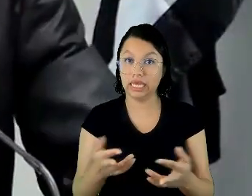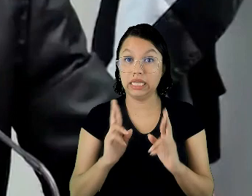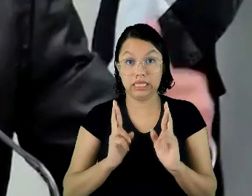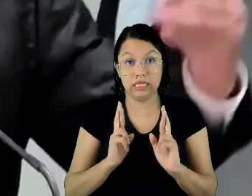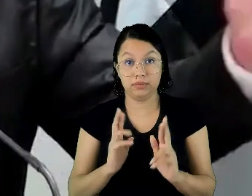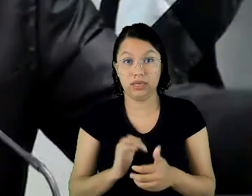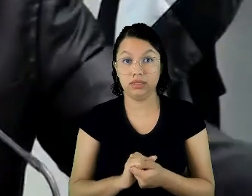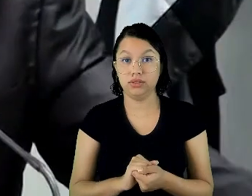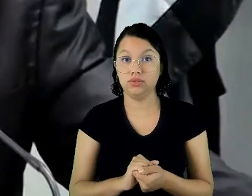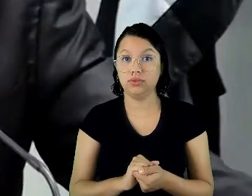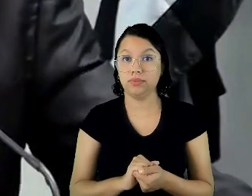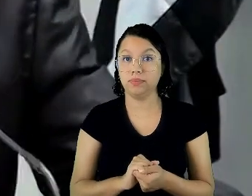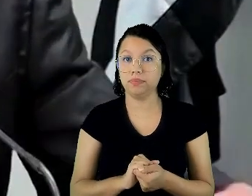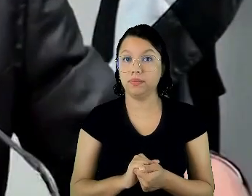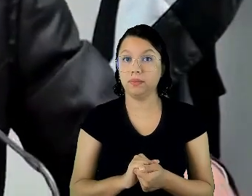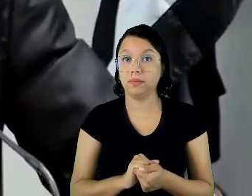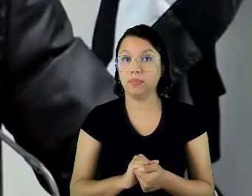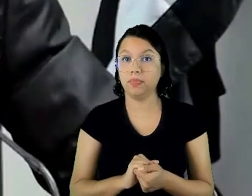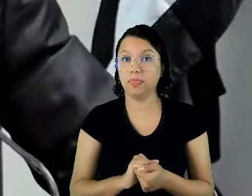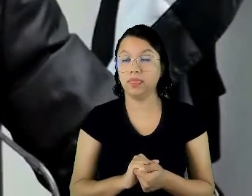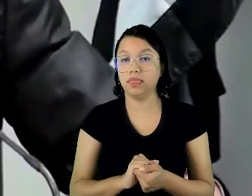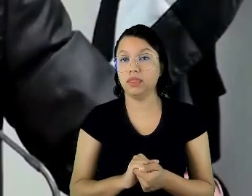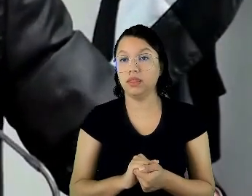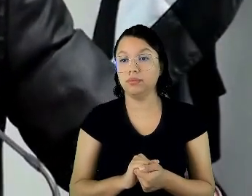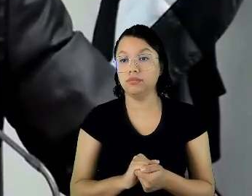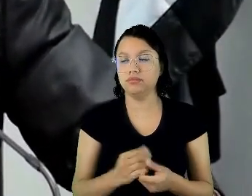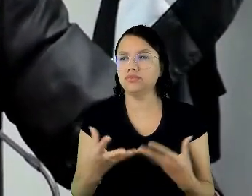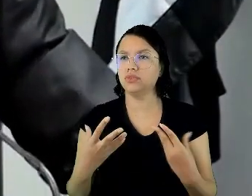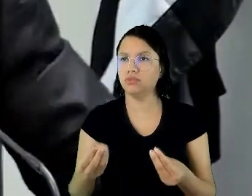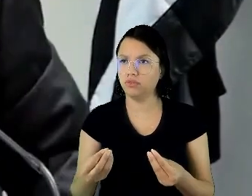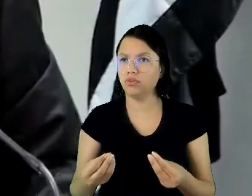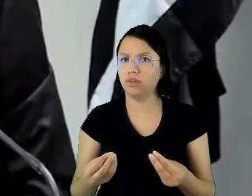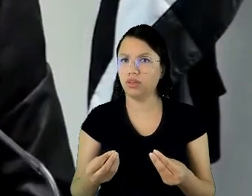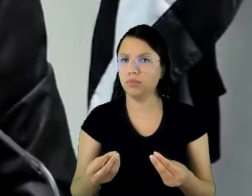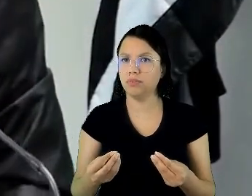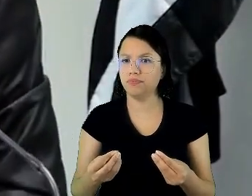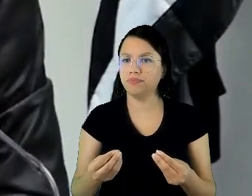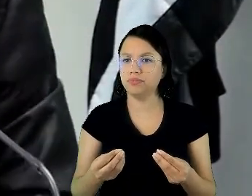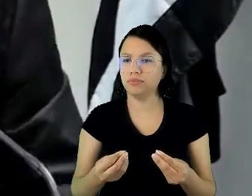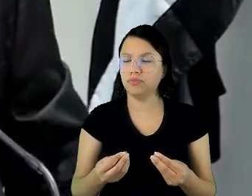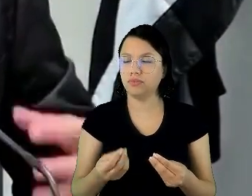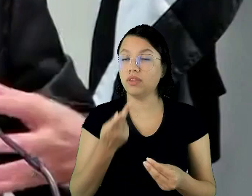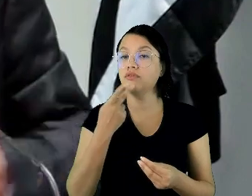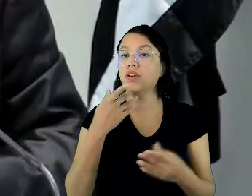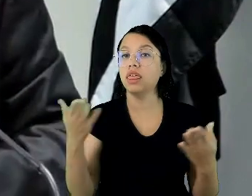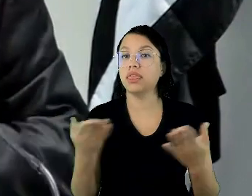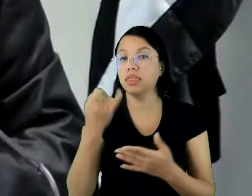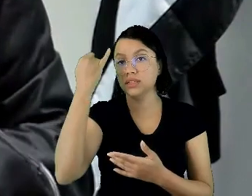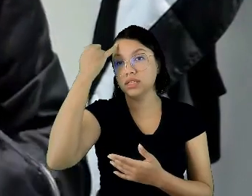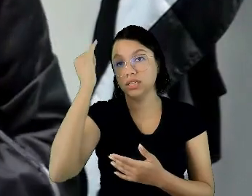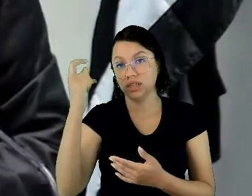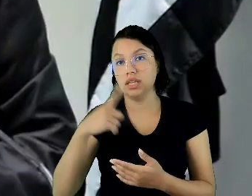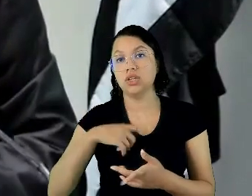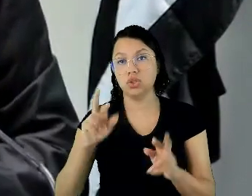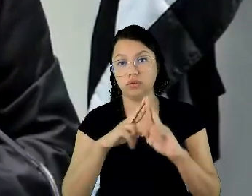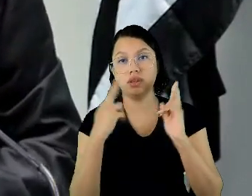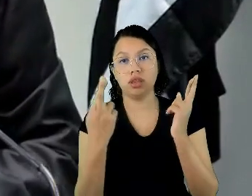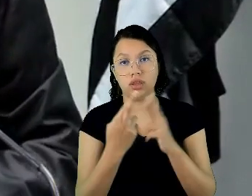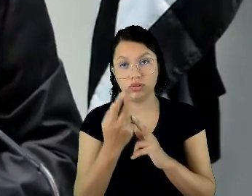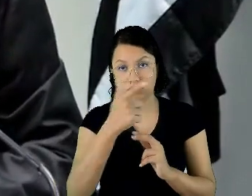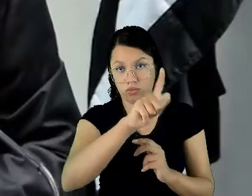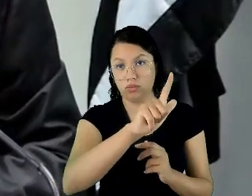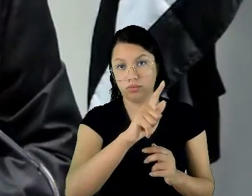vamos lançar essa ideia na próxima reunião que a gente tiver lá do PalaSul, de um intercâmbio entre os